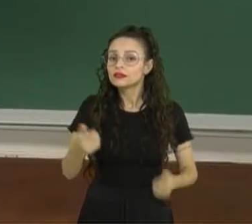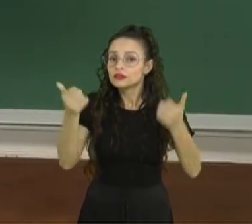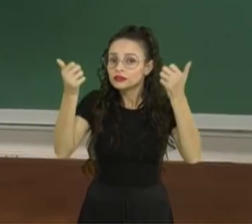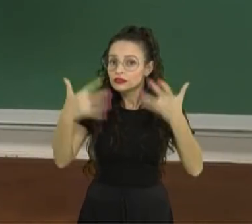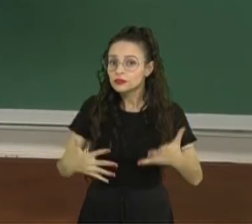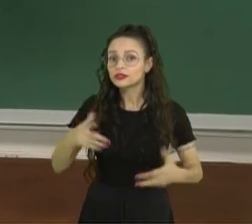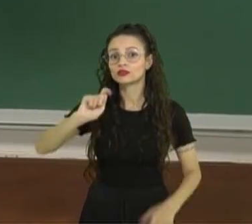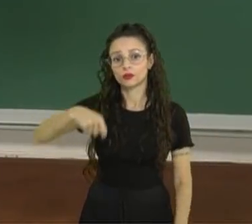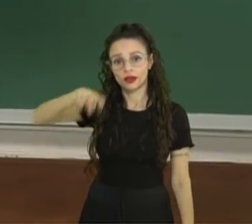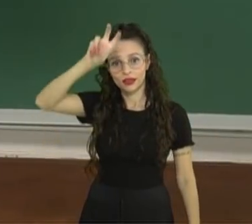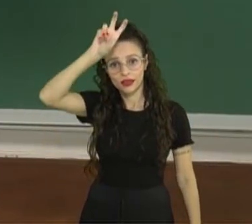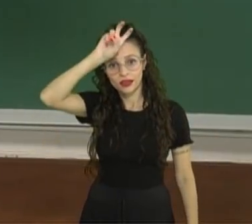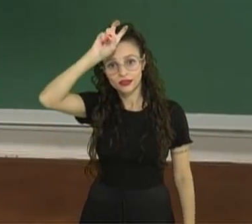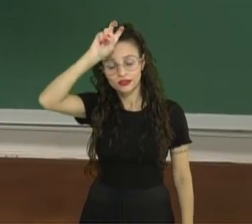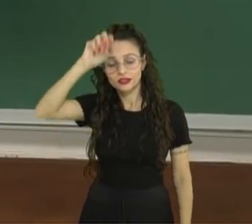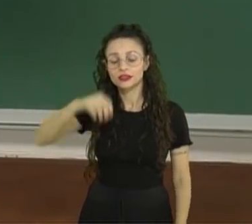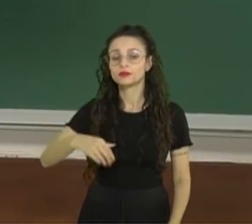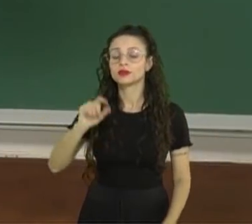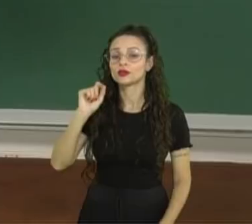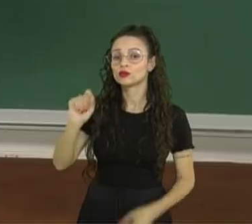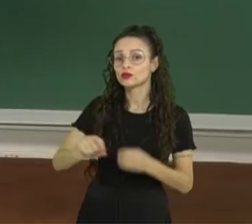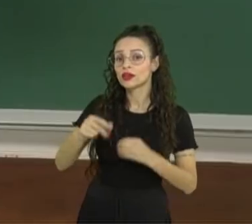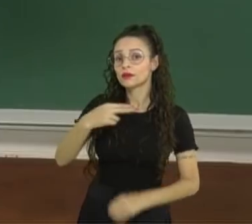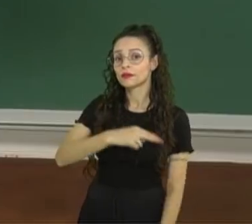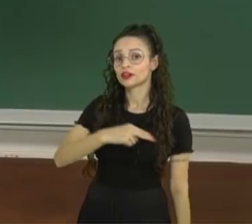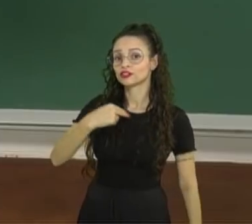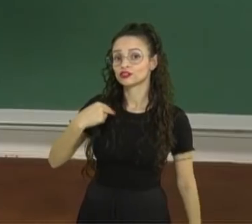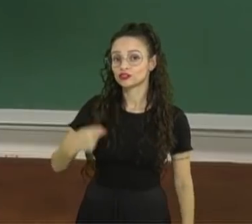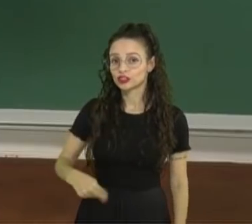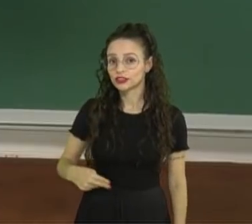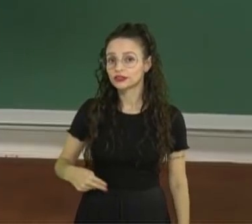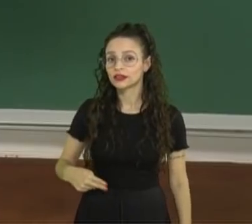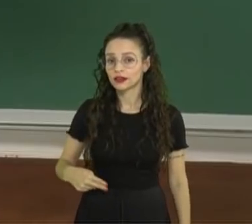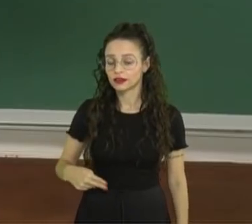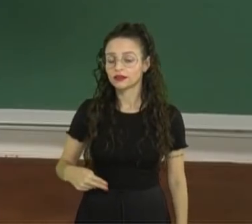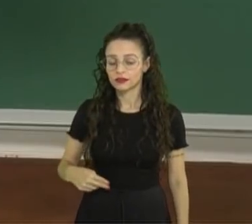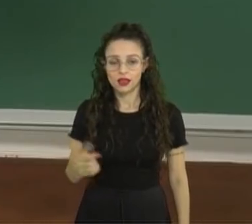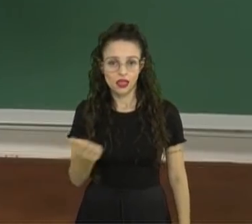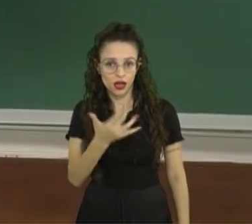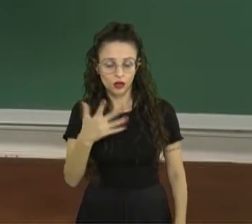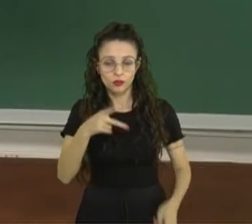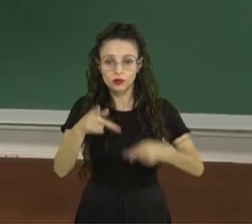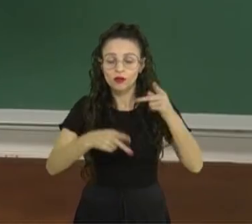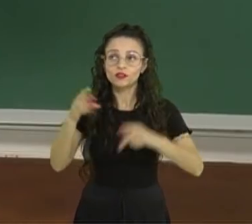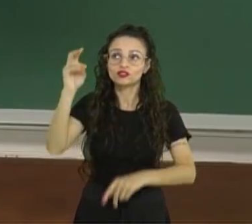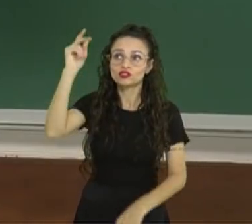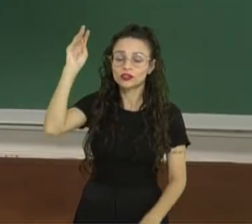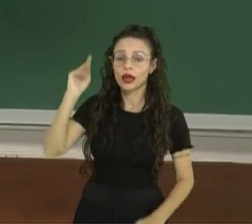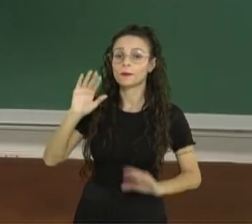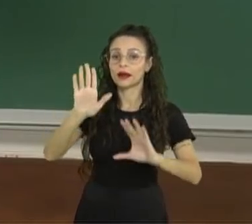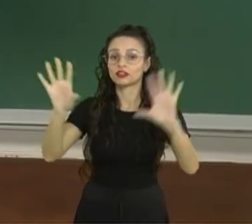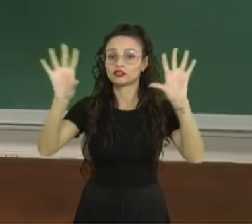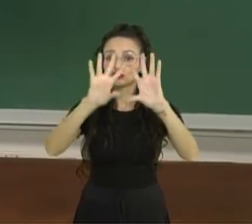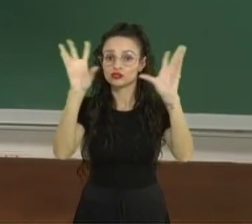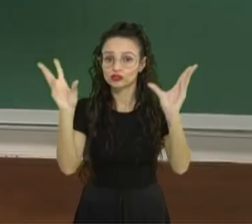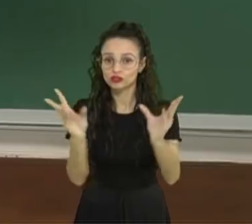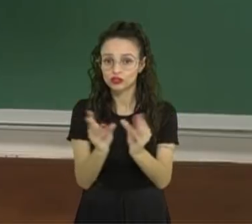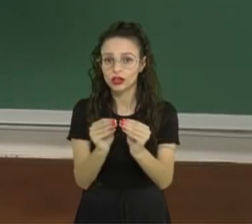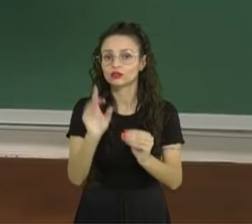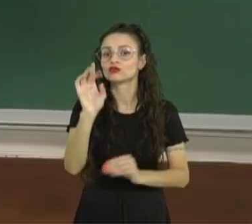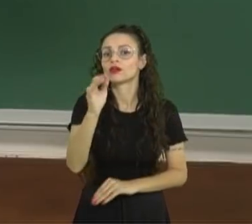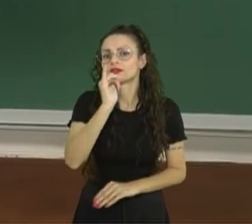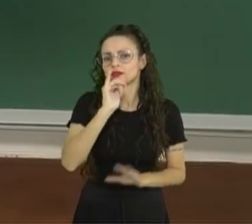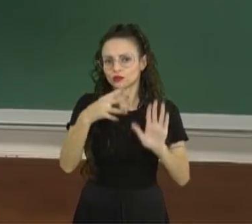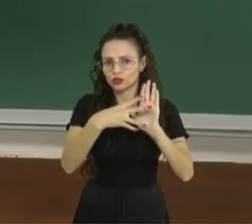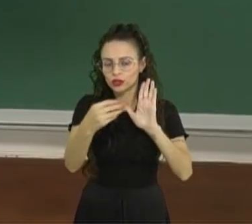para o Egito, para a Mesopotâmia, para a China, algumas civilizações da antiguidade. Mas, em geral, eu estou dando um modelo,